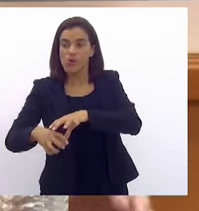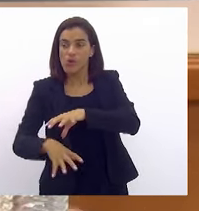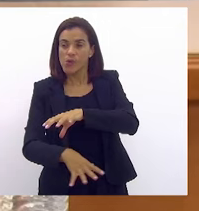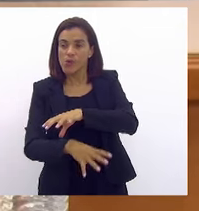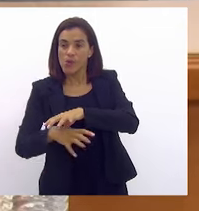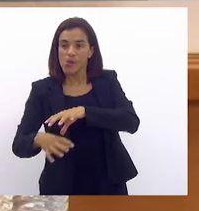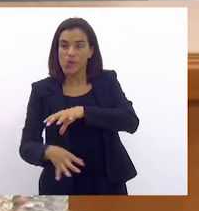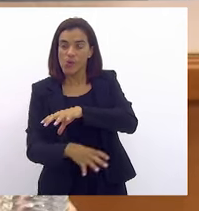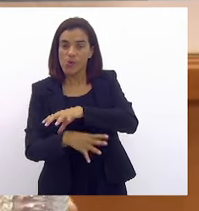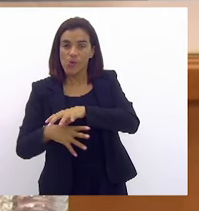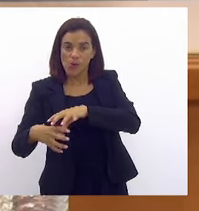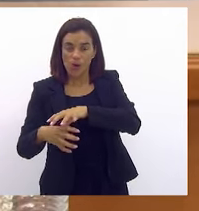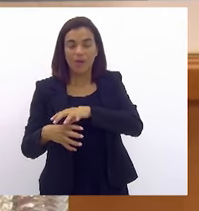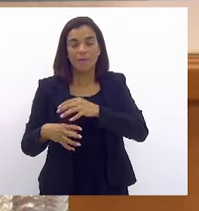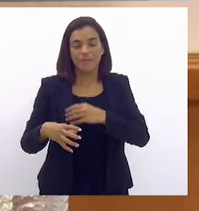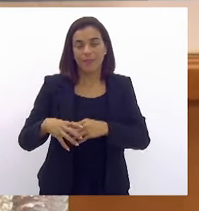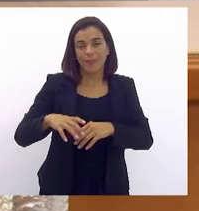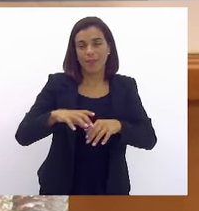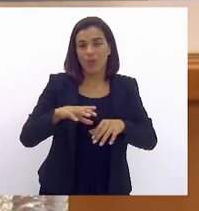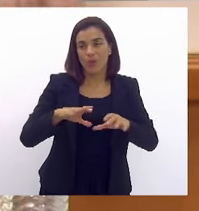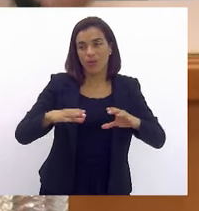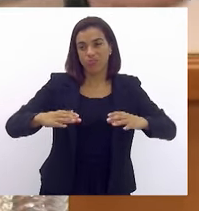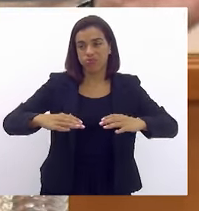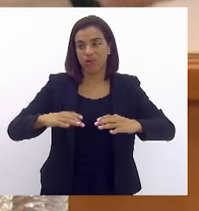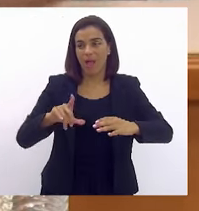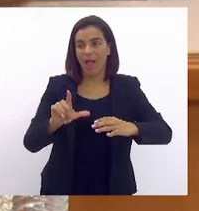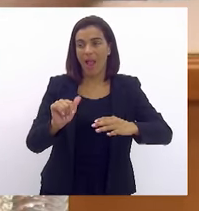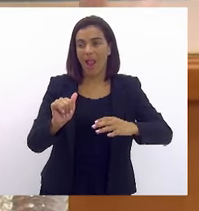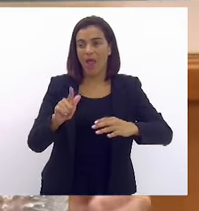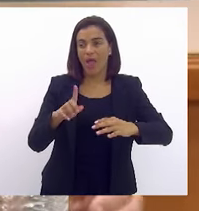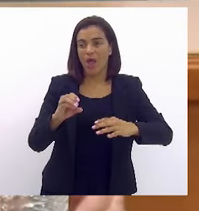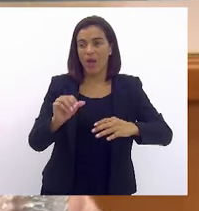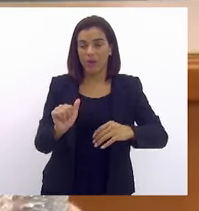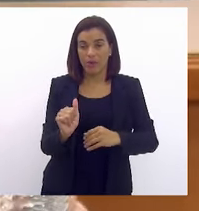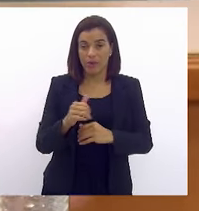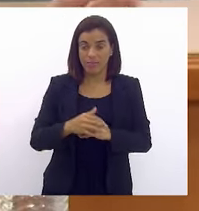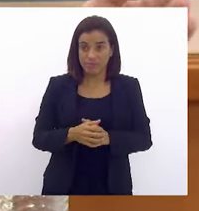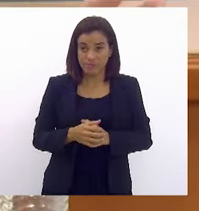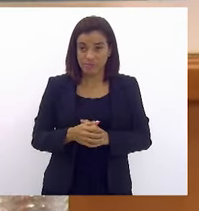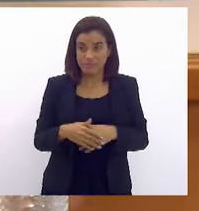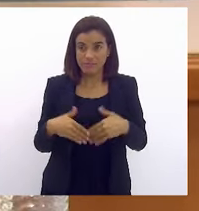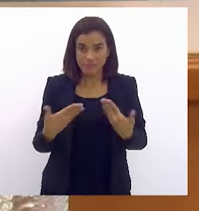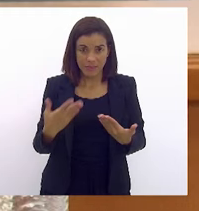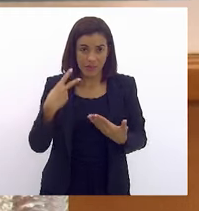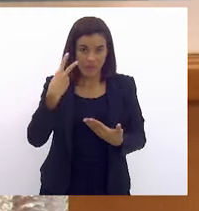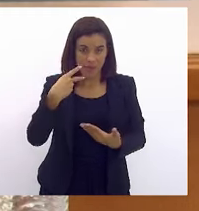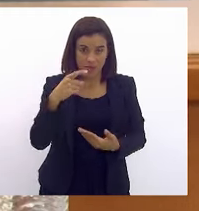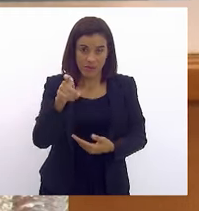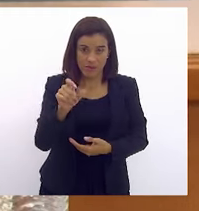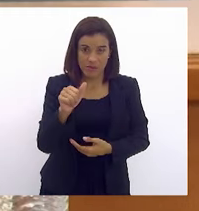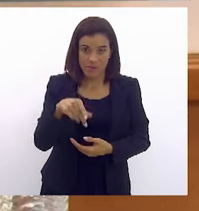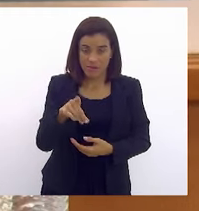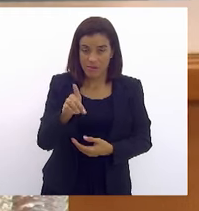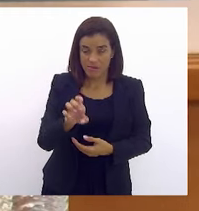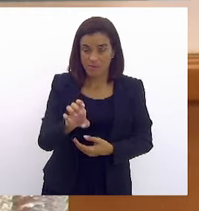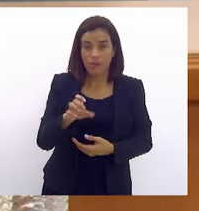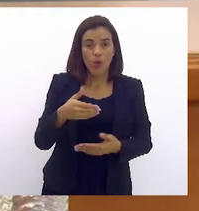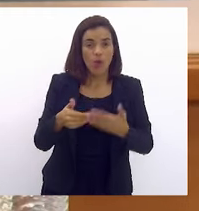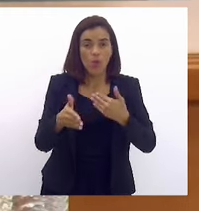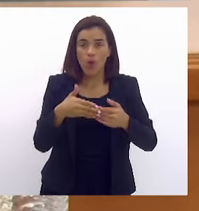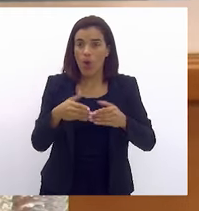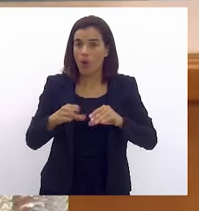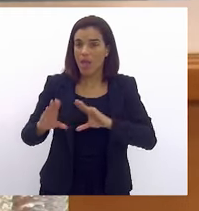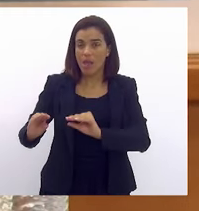enrocamentos. Então, até mesmo, né, deputado vereador Xande, qualquer intervenção ali tem que